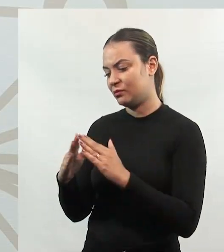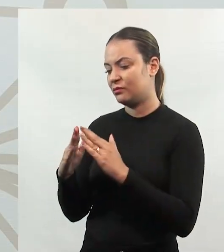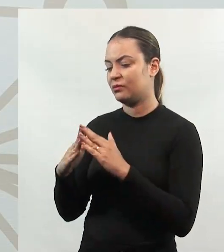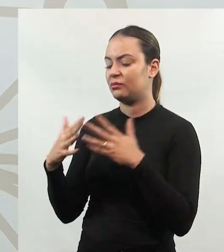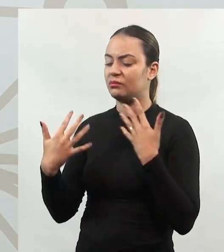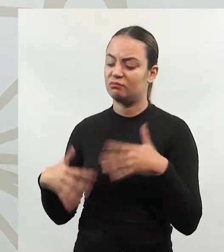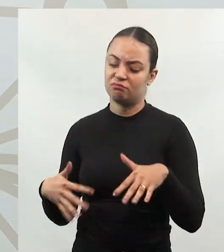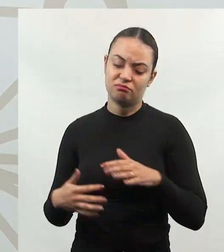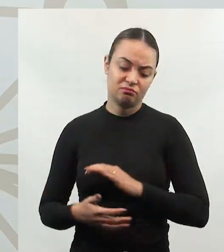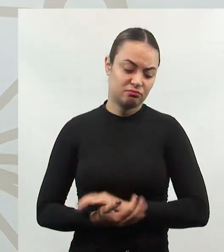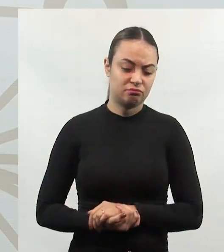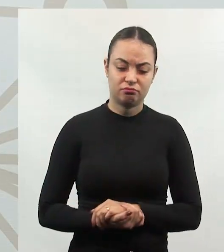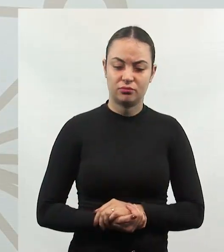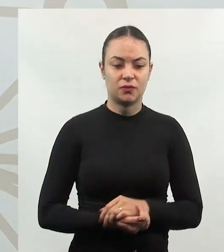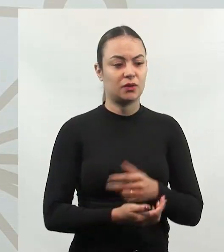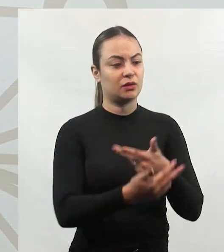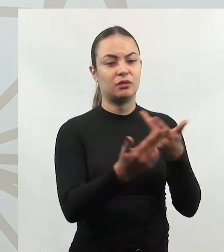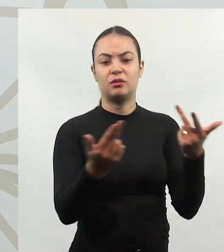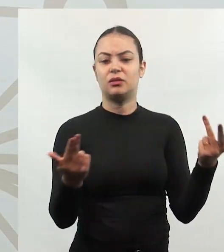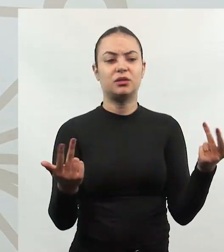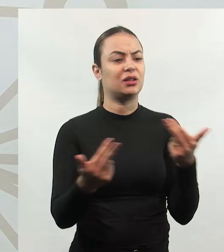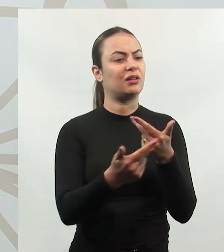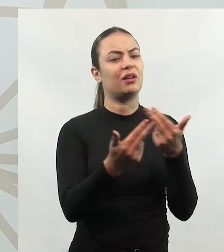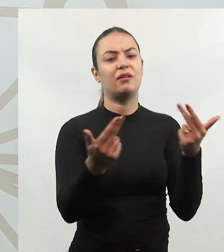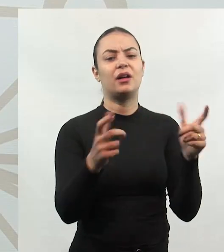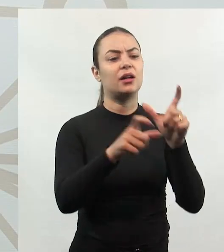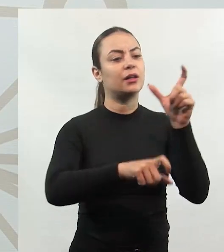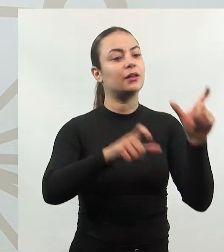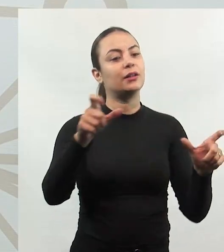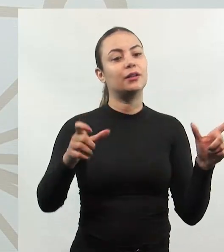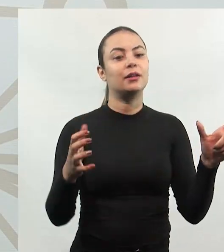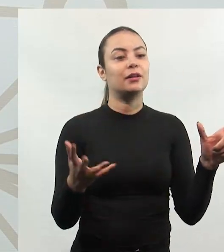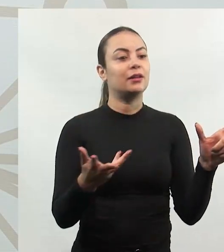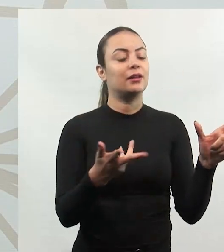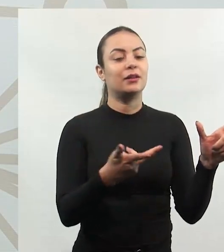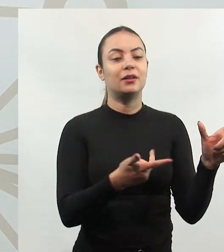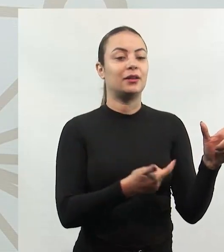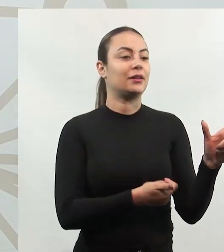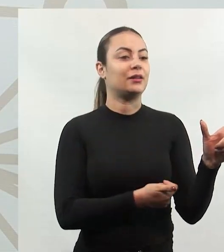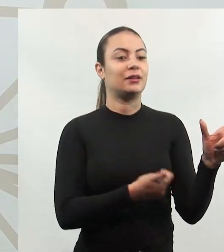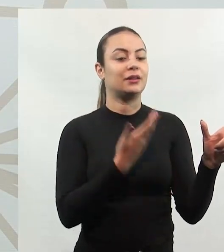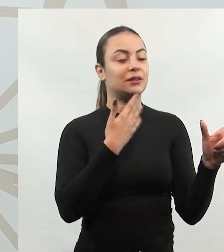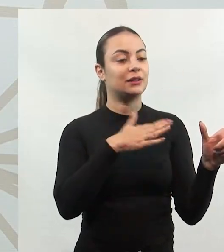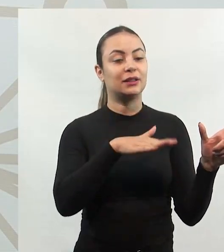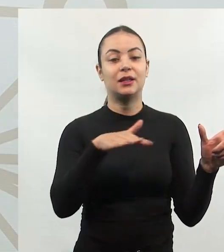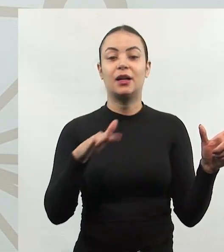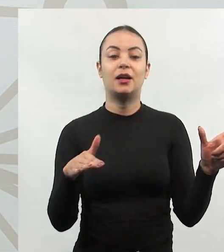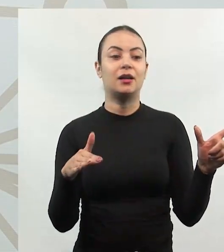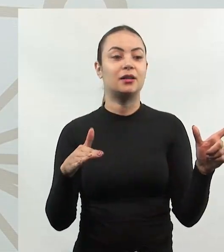minha experiência foi, gente, eu não quero lecionar